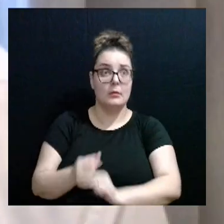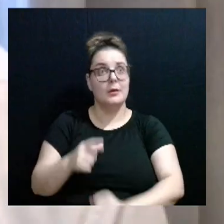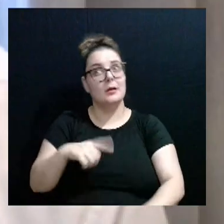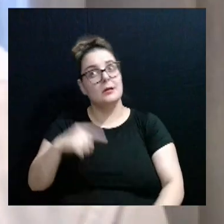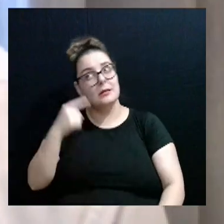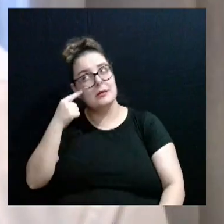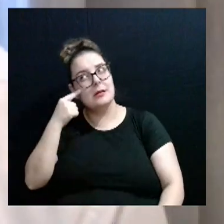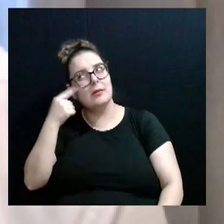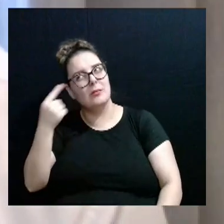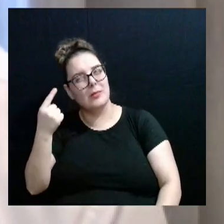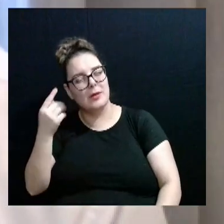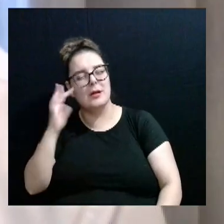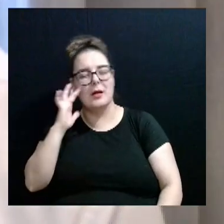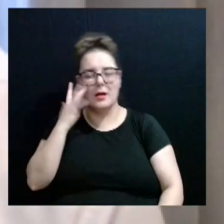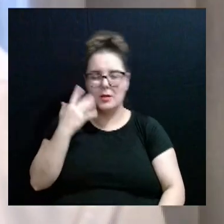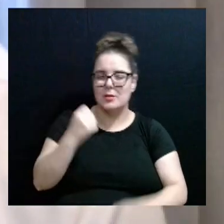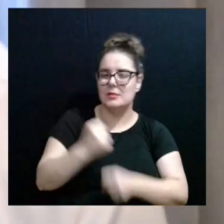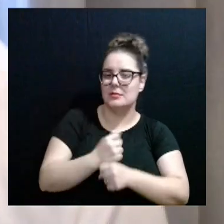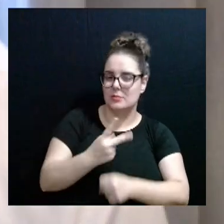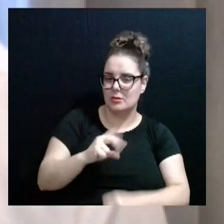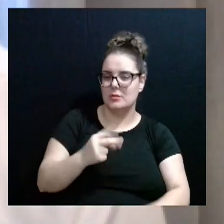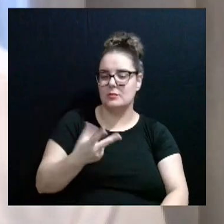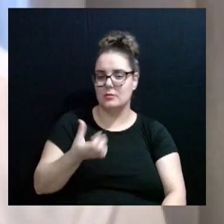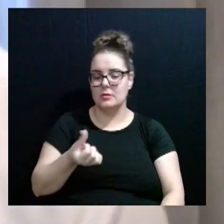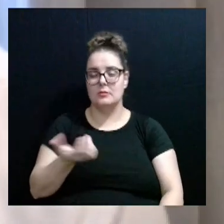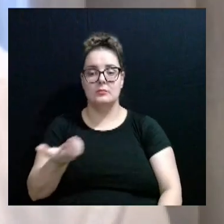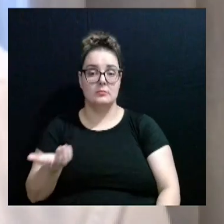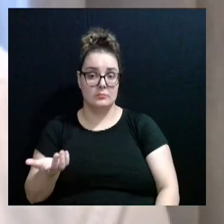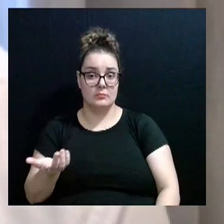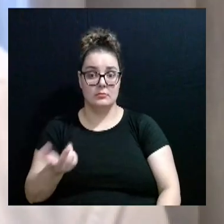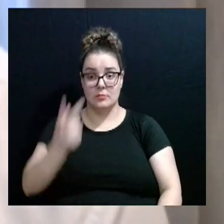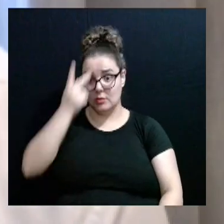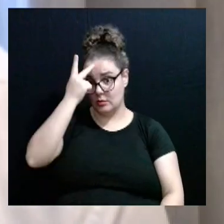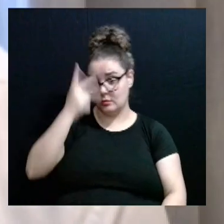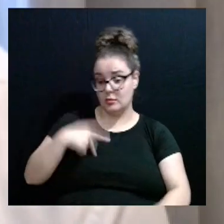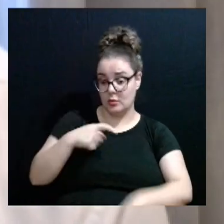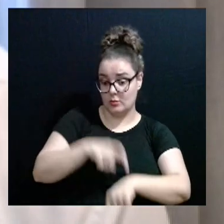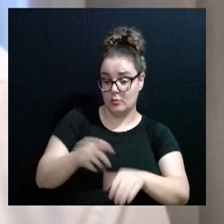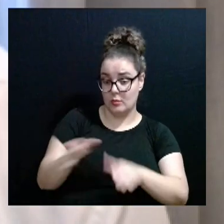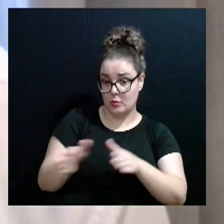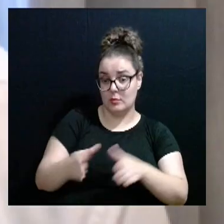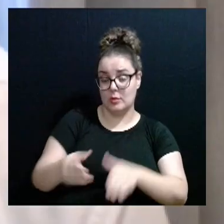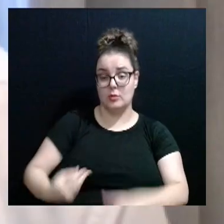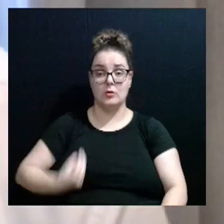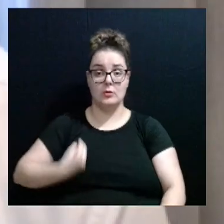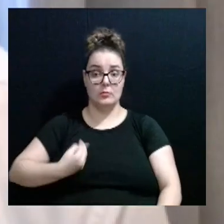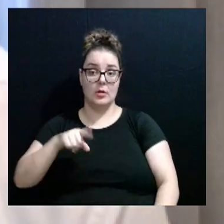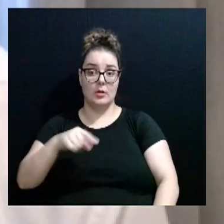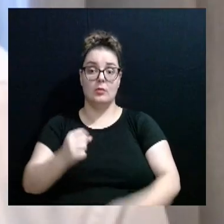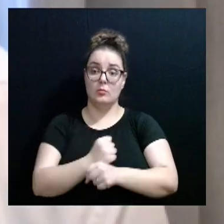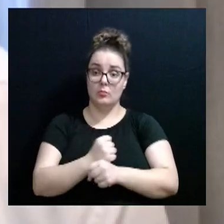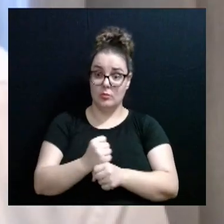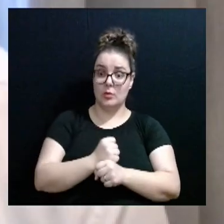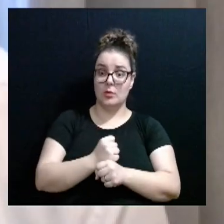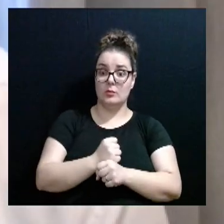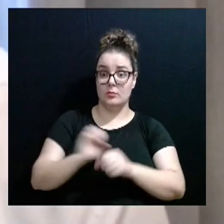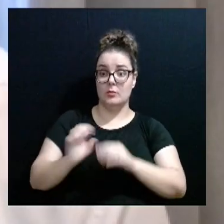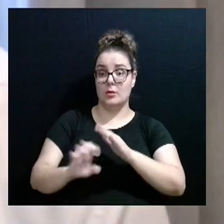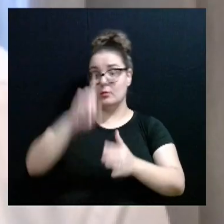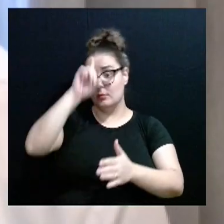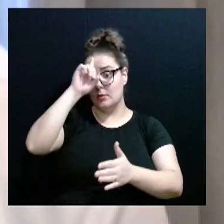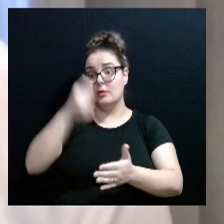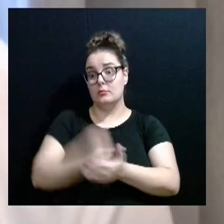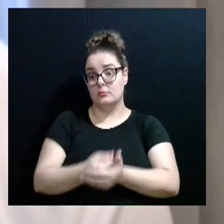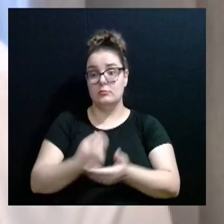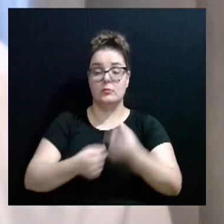esse ano de 2026, inclusive pelo próprio momento que a gente vive, é um ano em que as empresas vão tomar decisões de investimento,